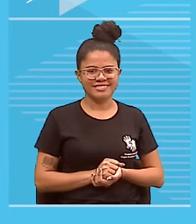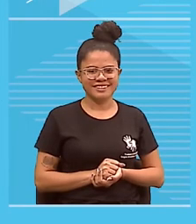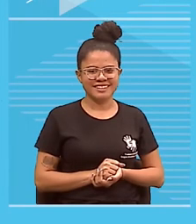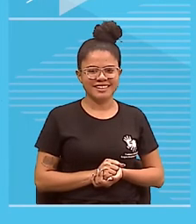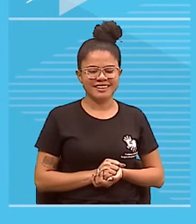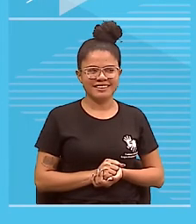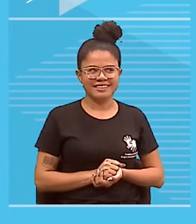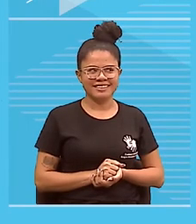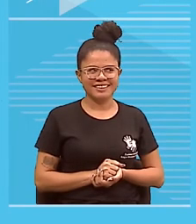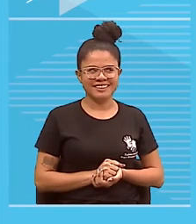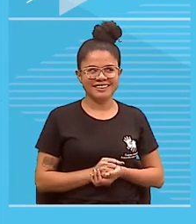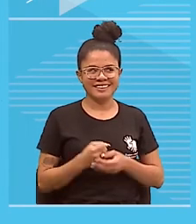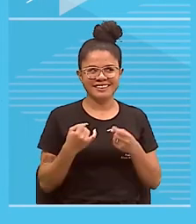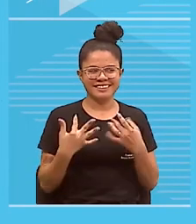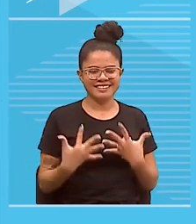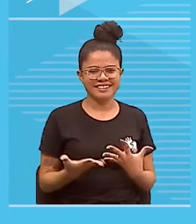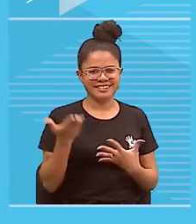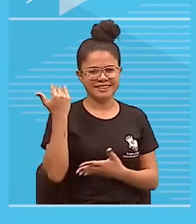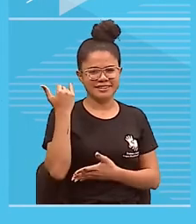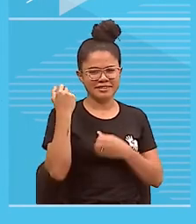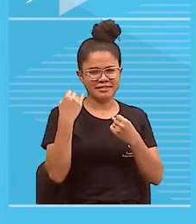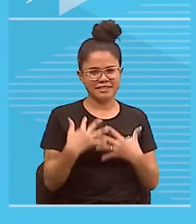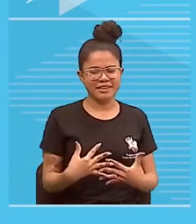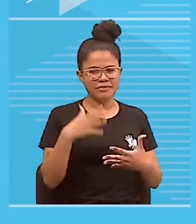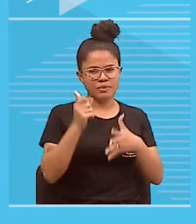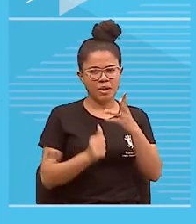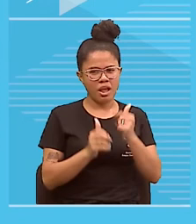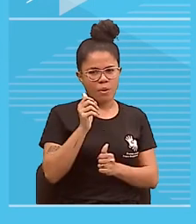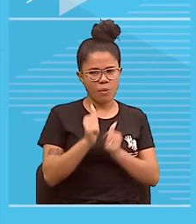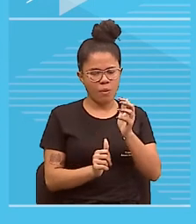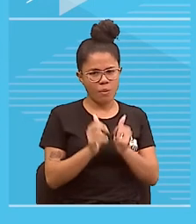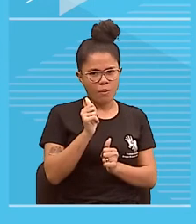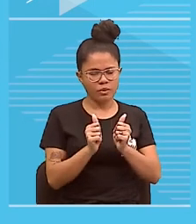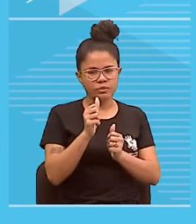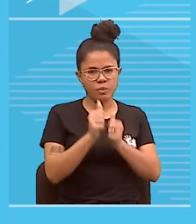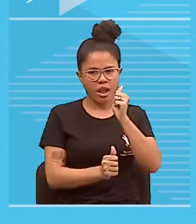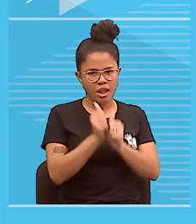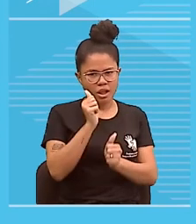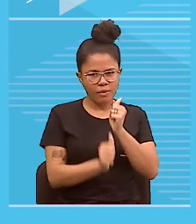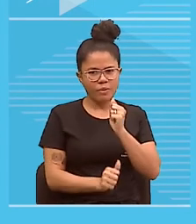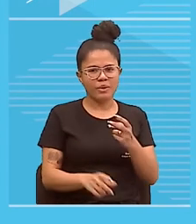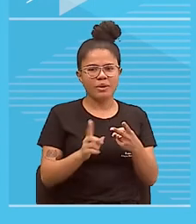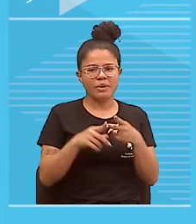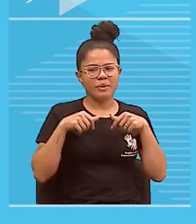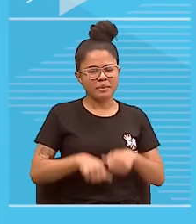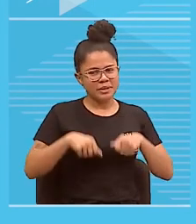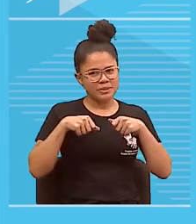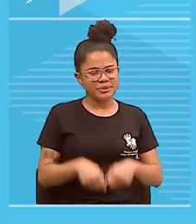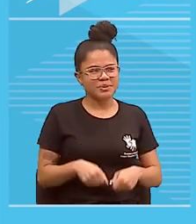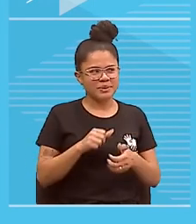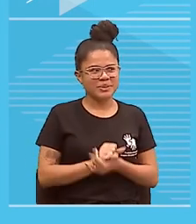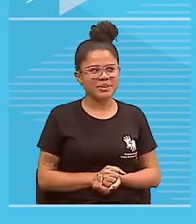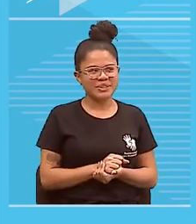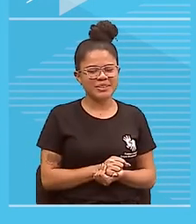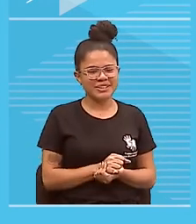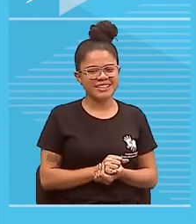ela ela falava na época do Arroz Agora tá na época da Mandioca né o negócio é que as